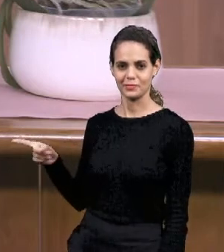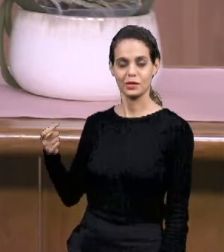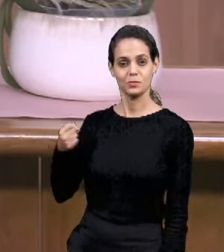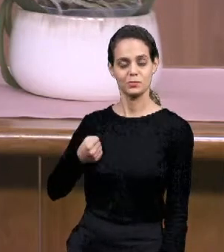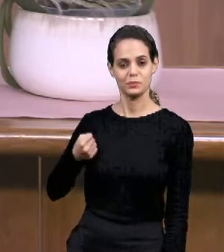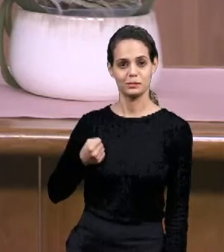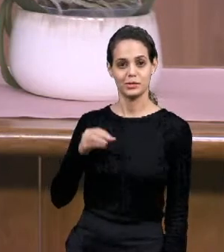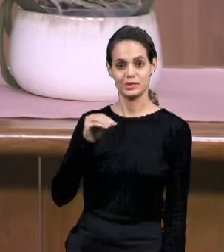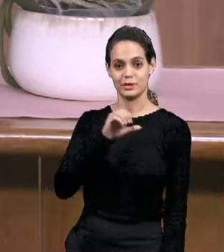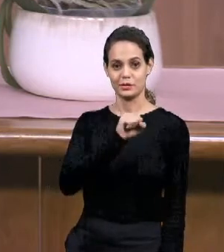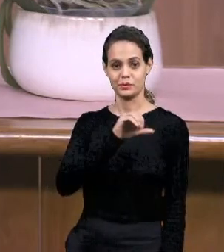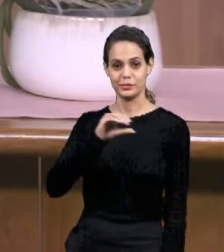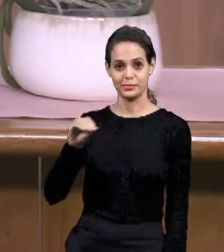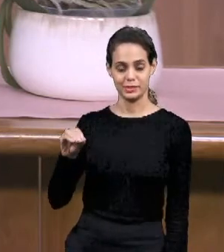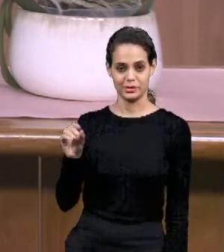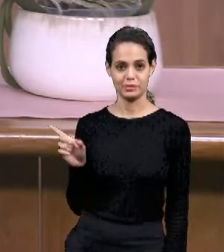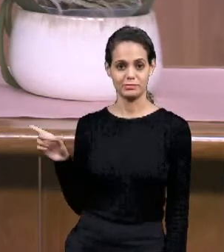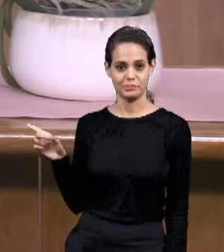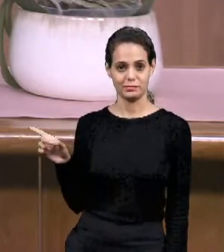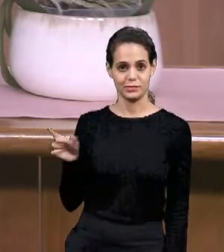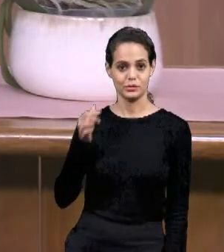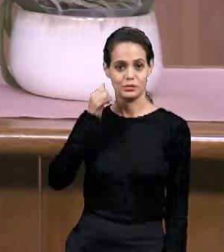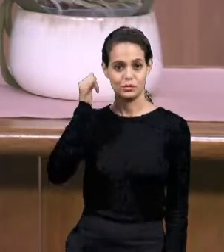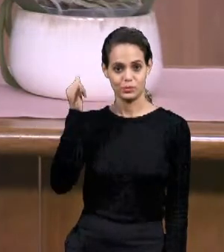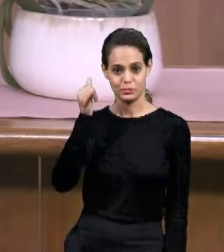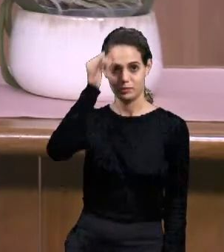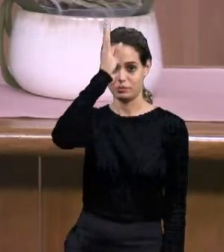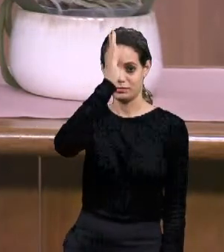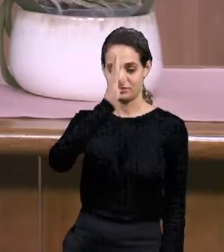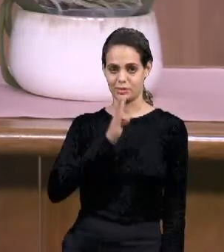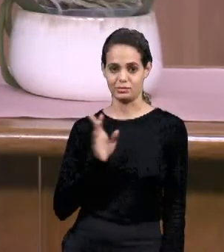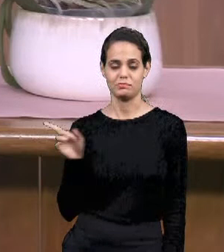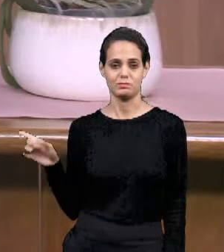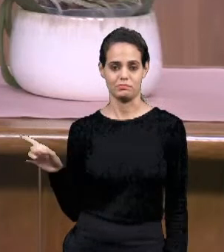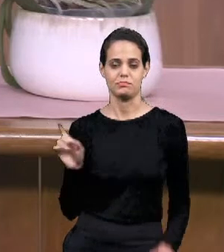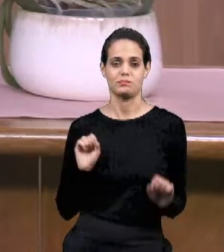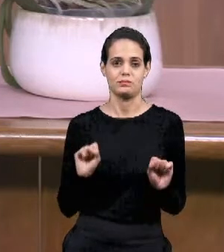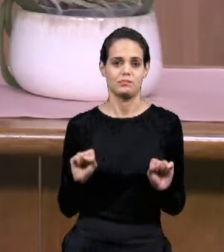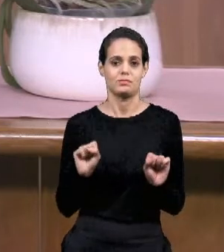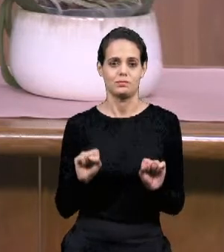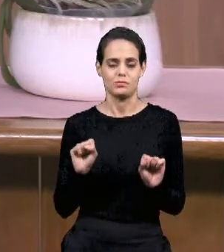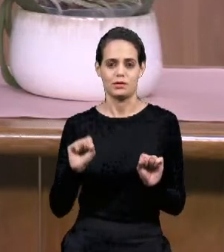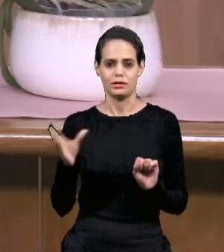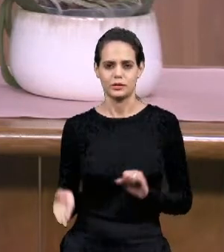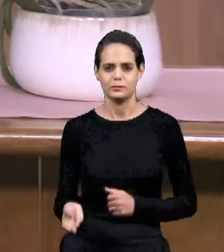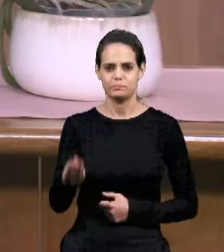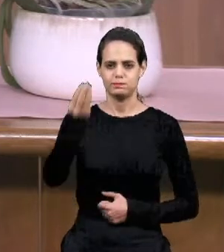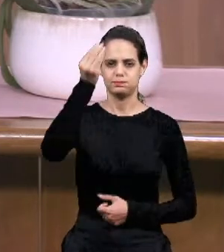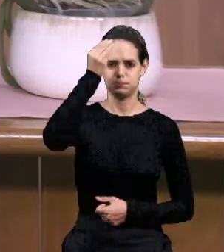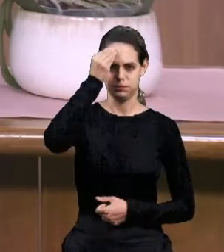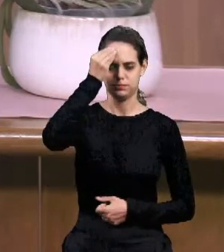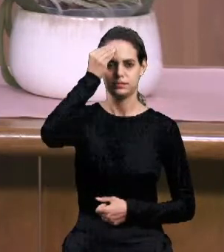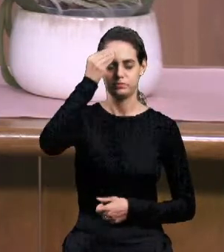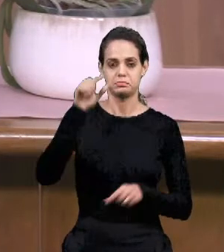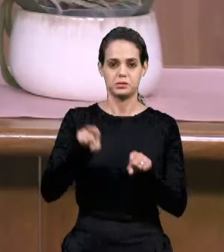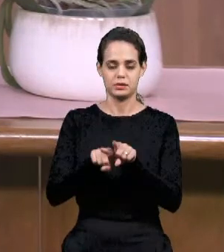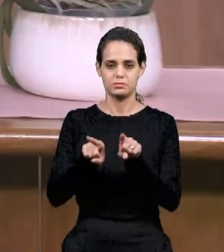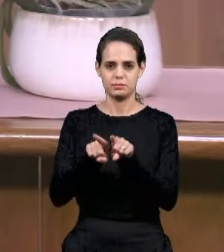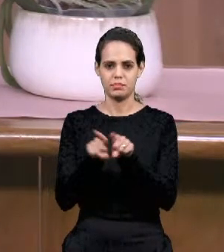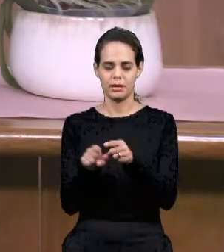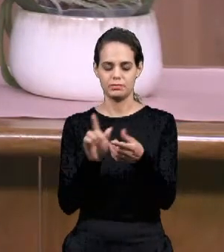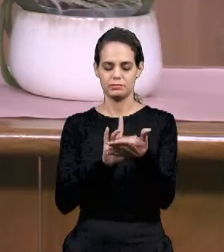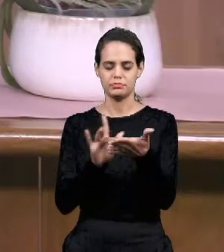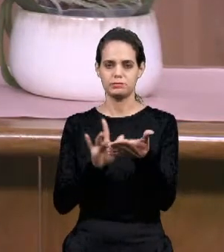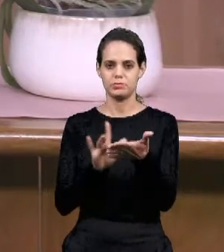0800 707 3076. É um número que você pode guardar para você usar quando necessário. Você